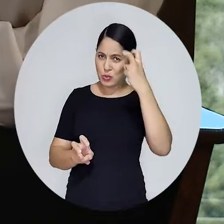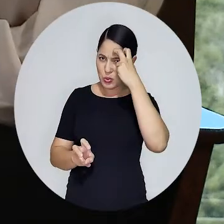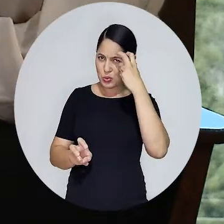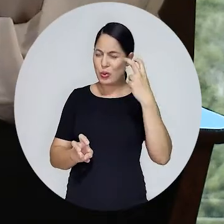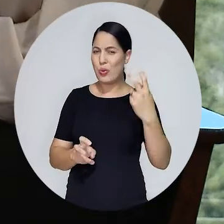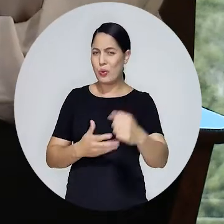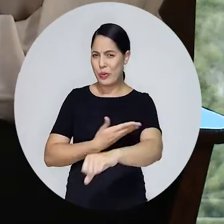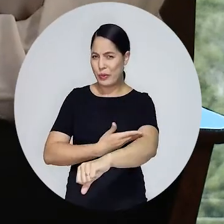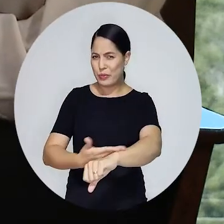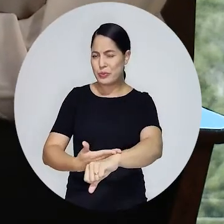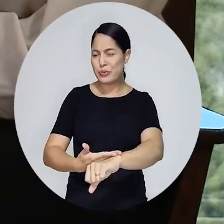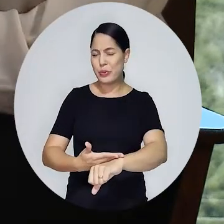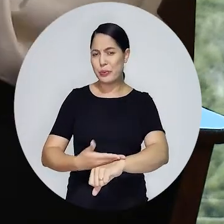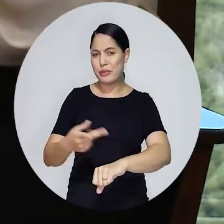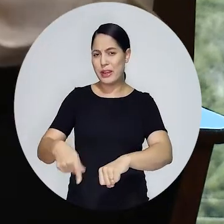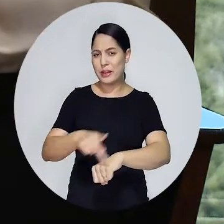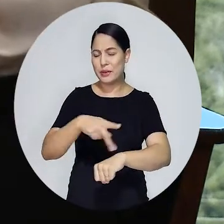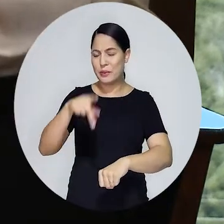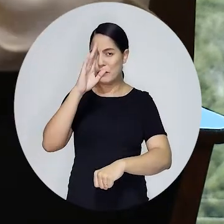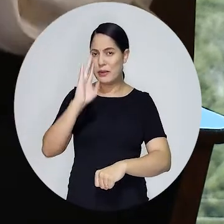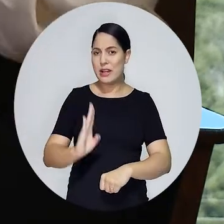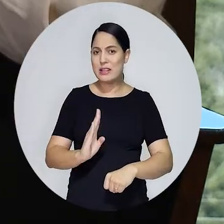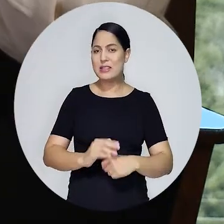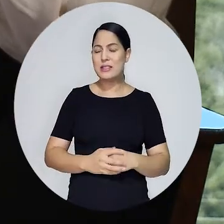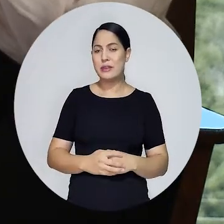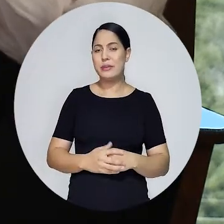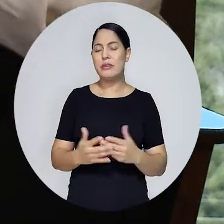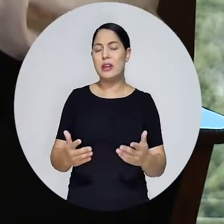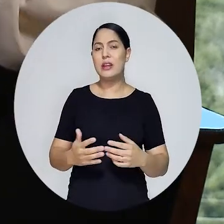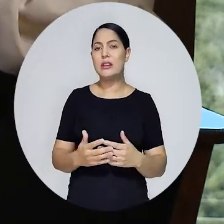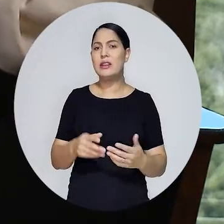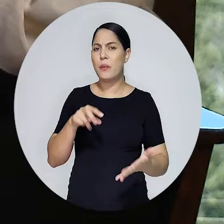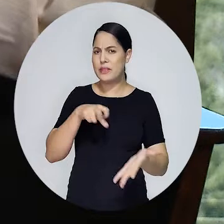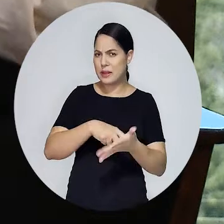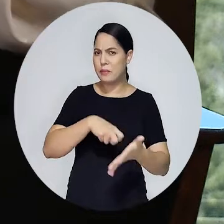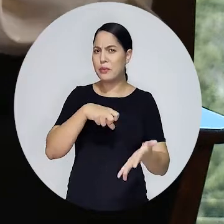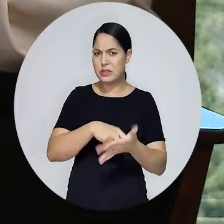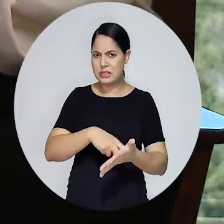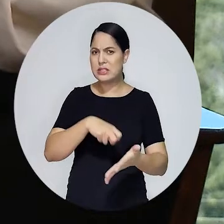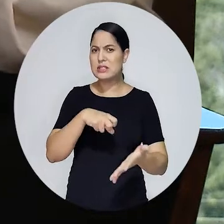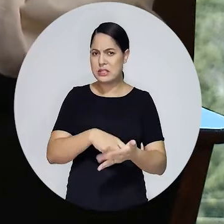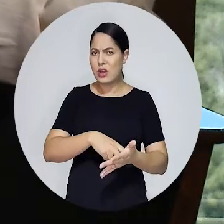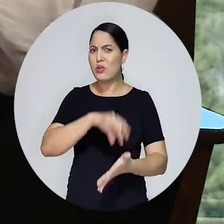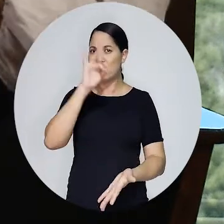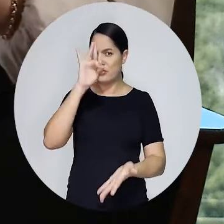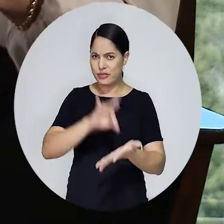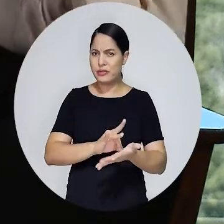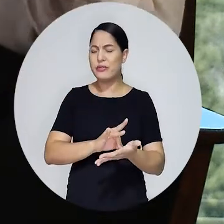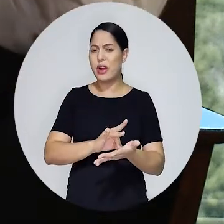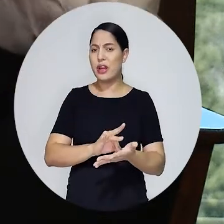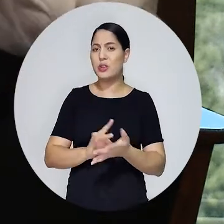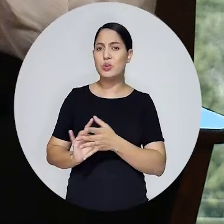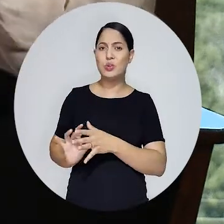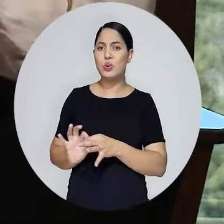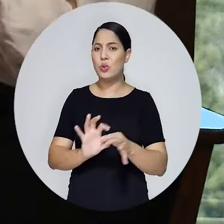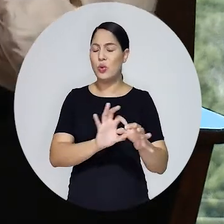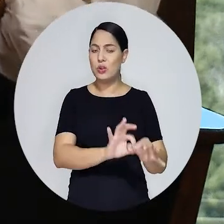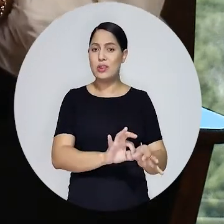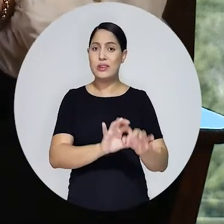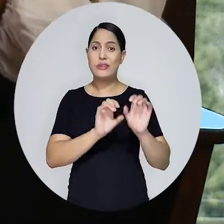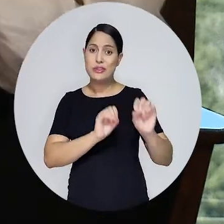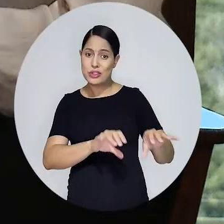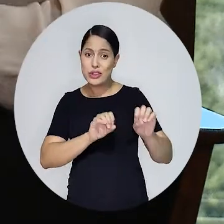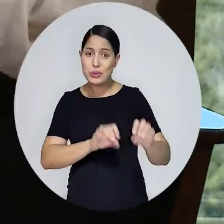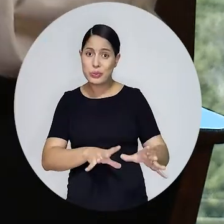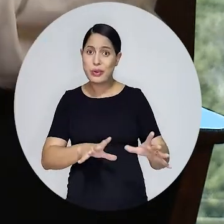é muito forte e esse tipo de punição talvez faça mais efeito do que literalmente educar,